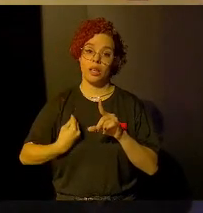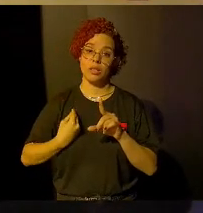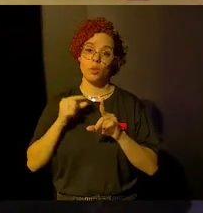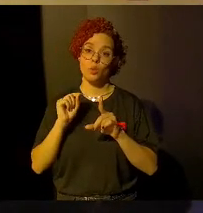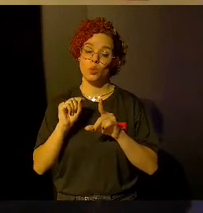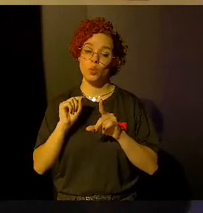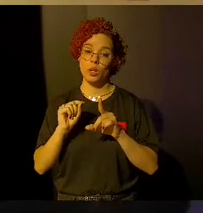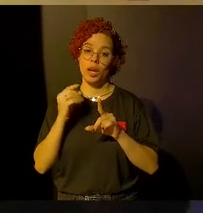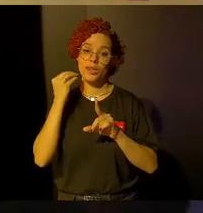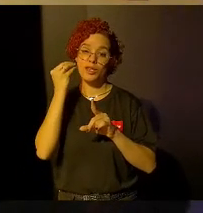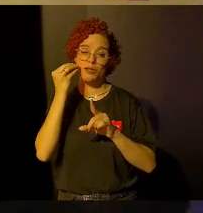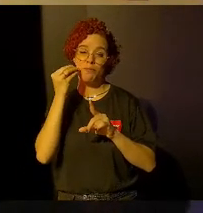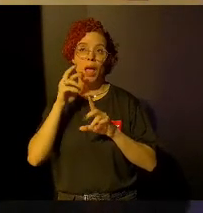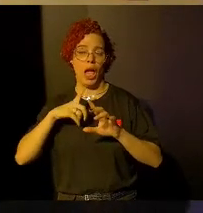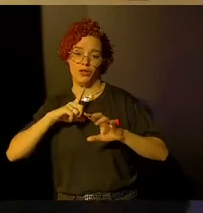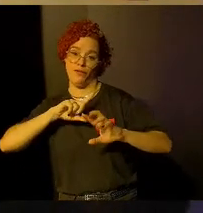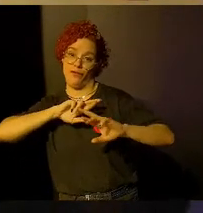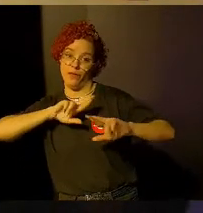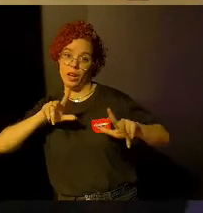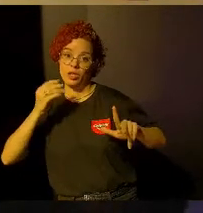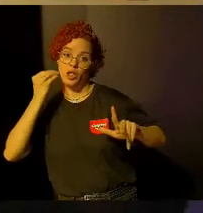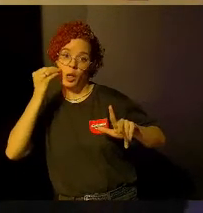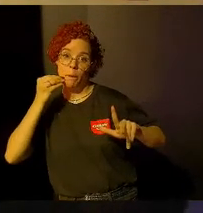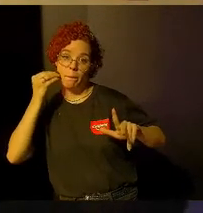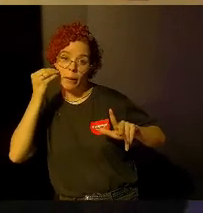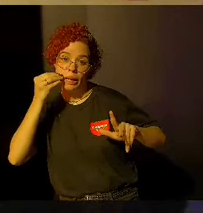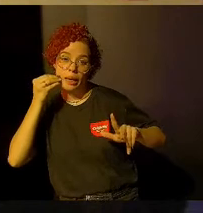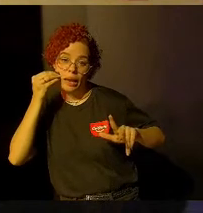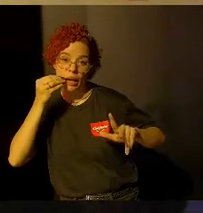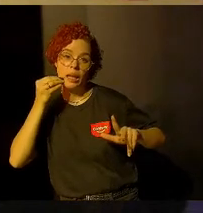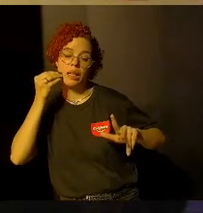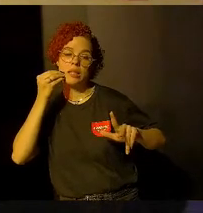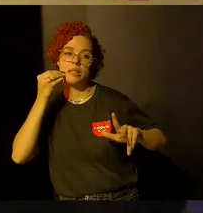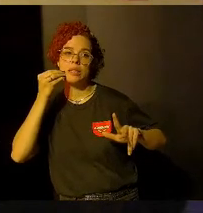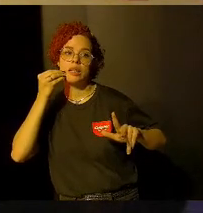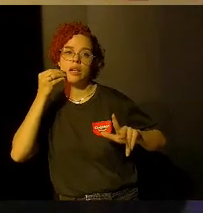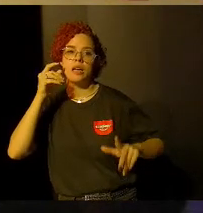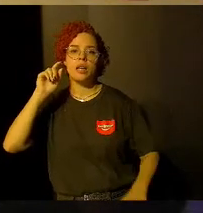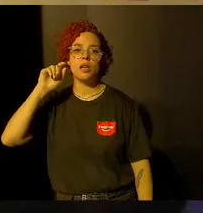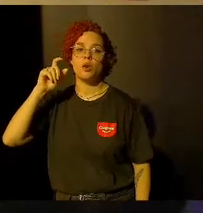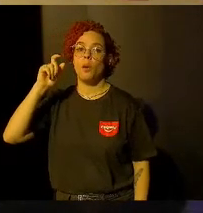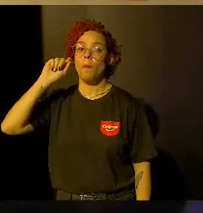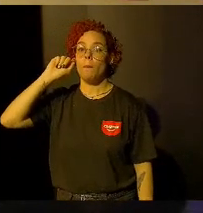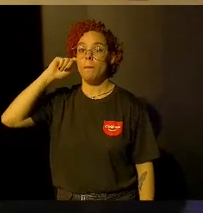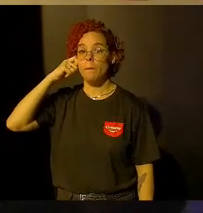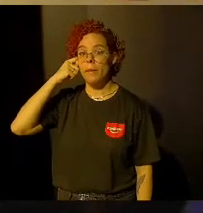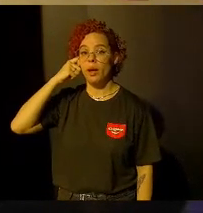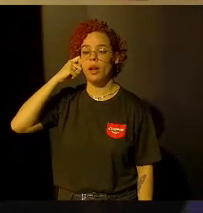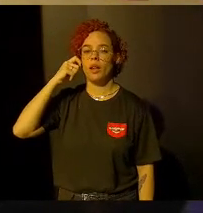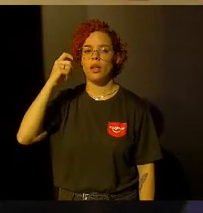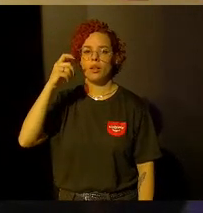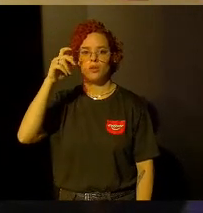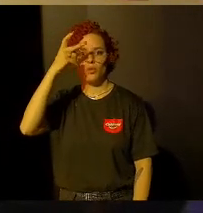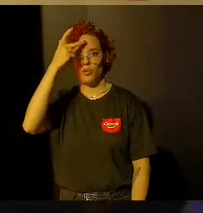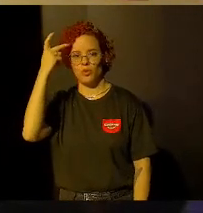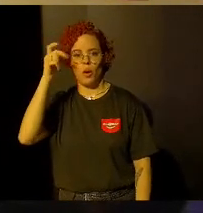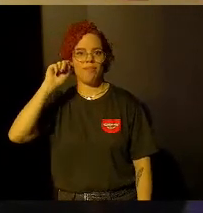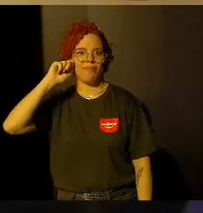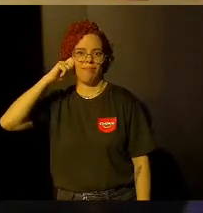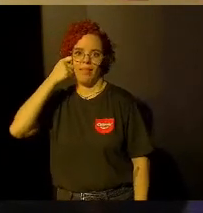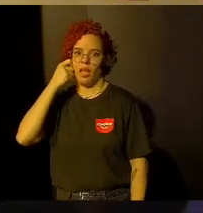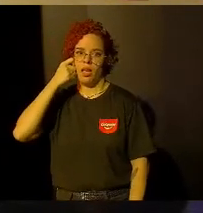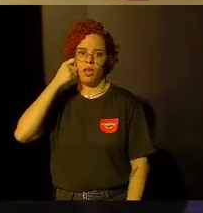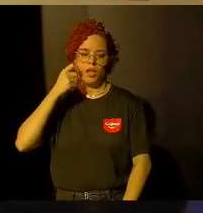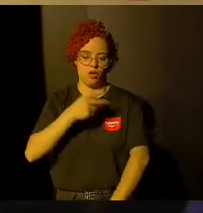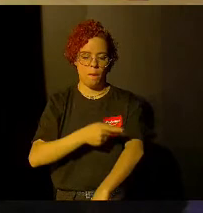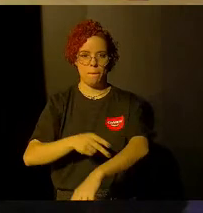da experiência de uma pessoa negra de pele escura de pele preta é uma experiência completamente diferente mas quando